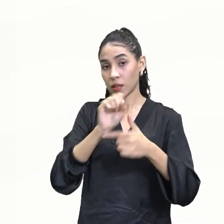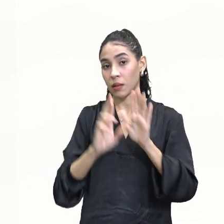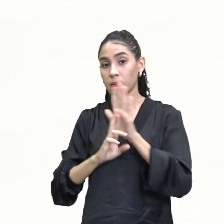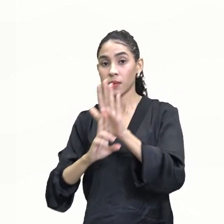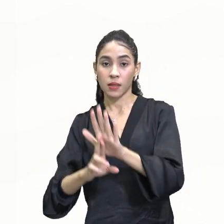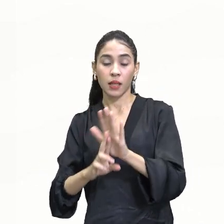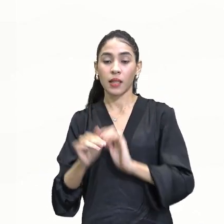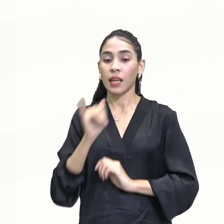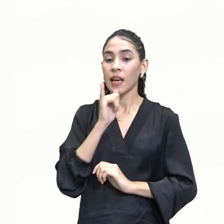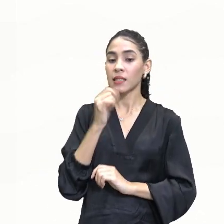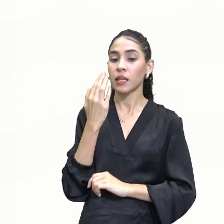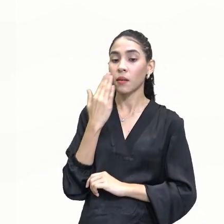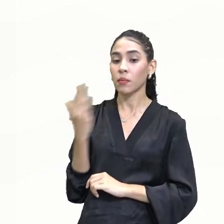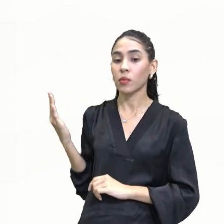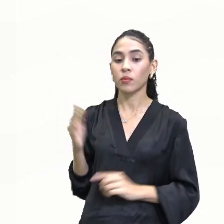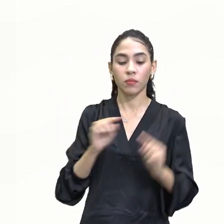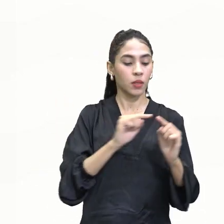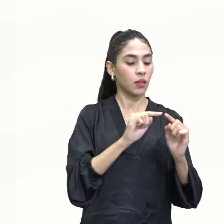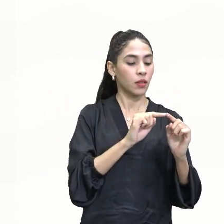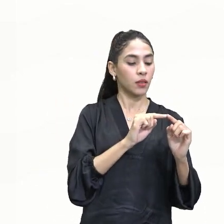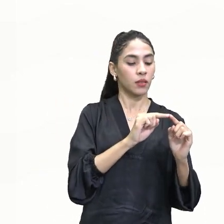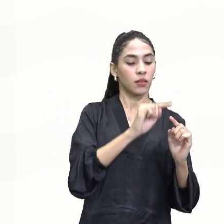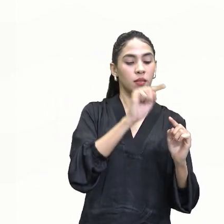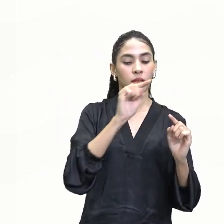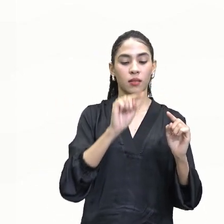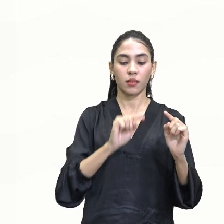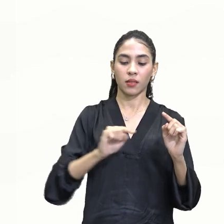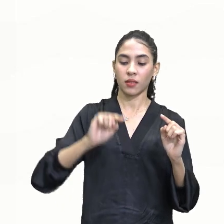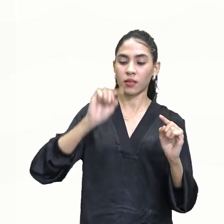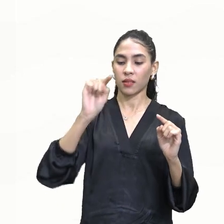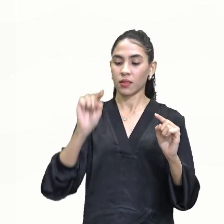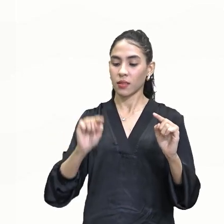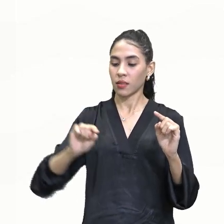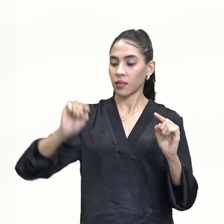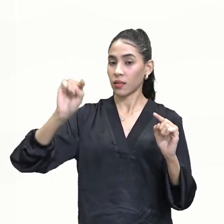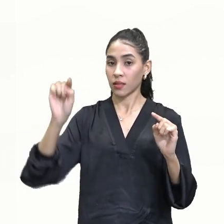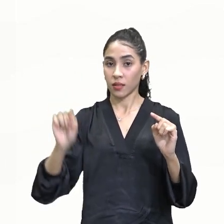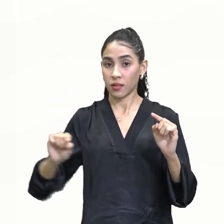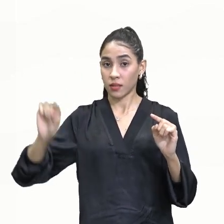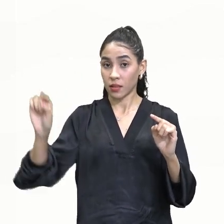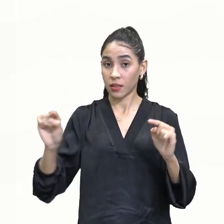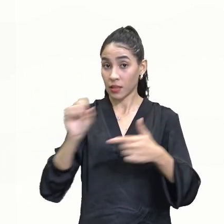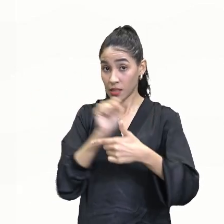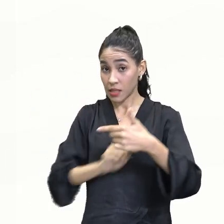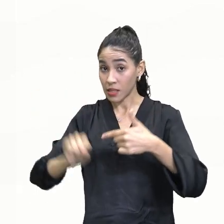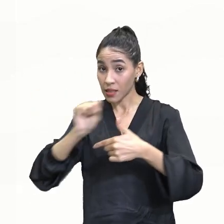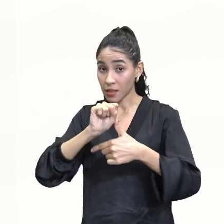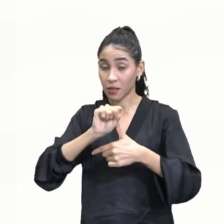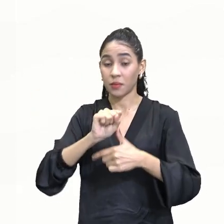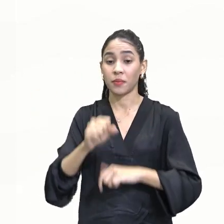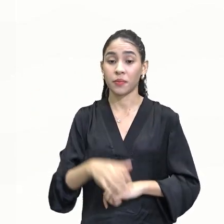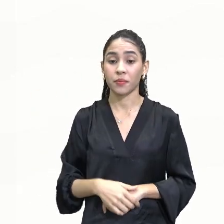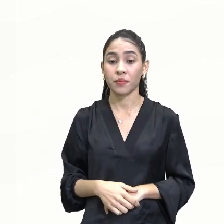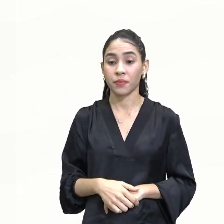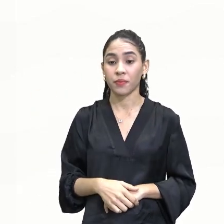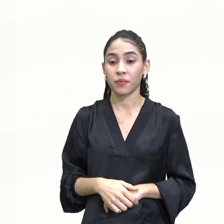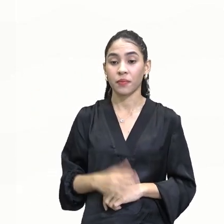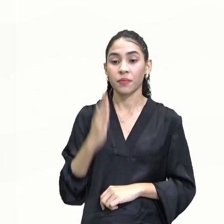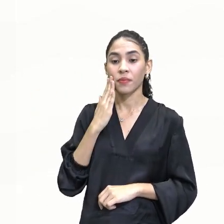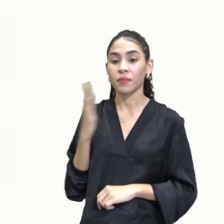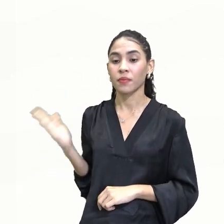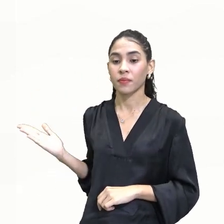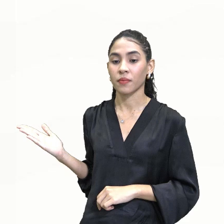representada por essa ondinha, no primeiro momento eu vou chamar de ondinha, que nada mais é que a